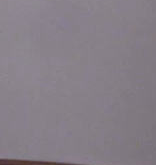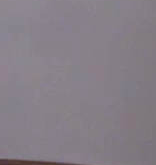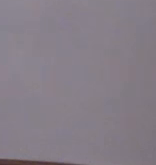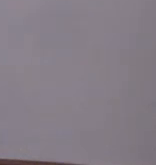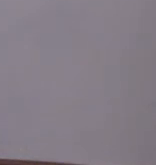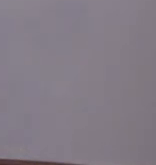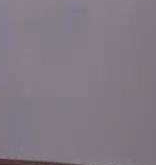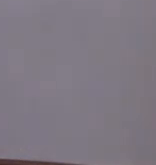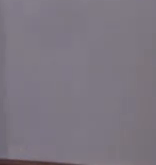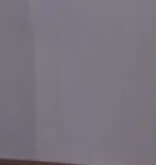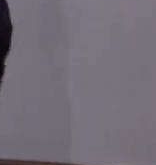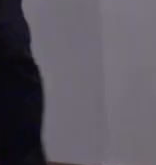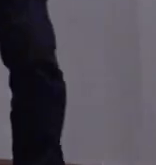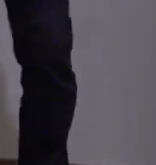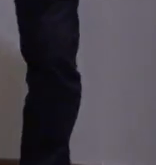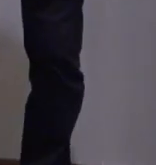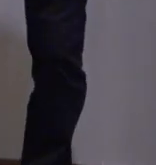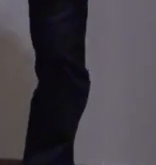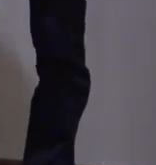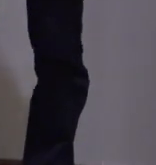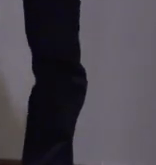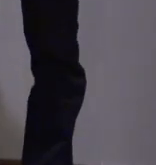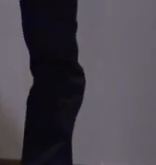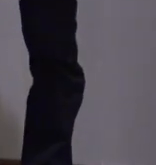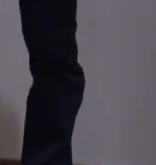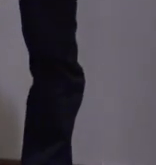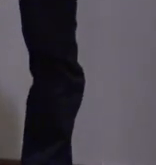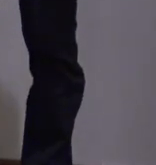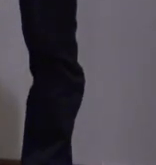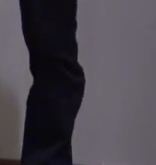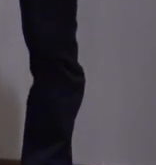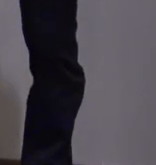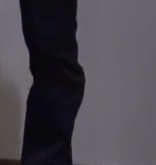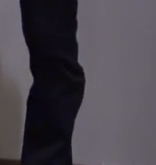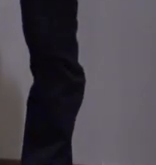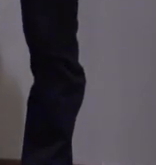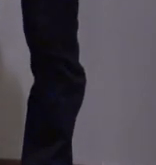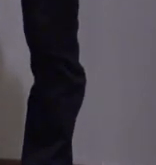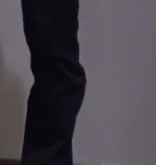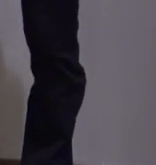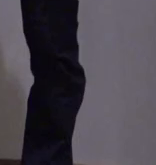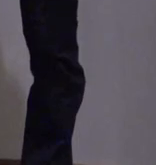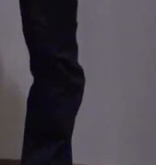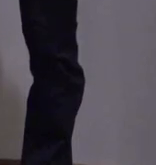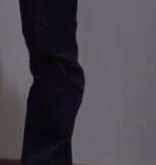favor, para apresentar as suas experiências.